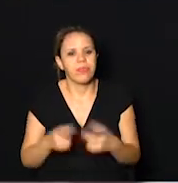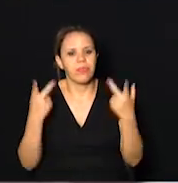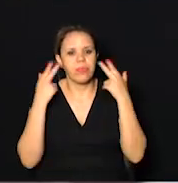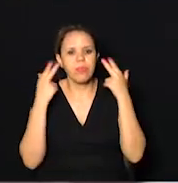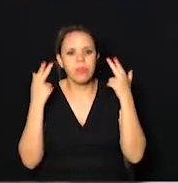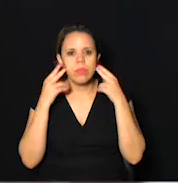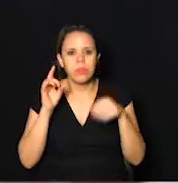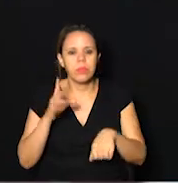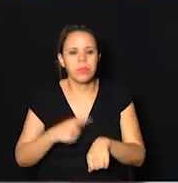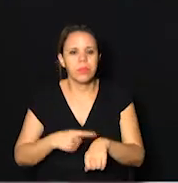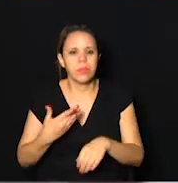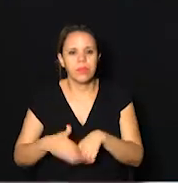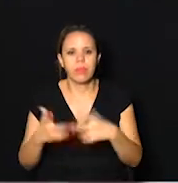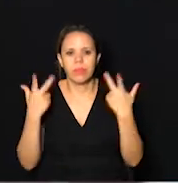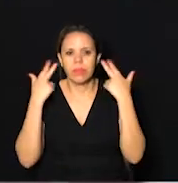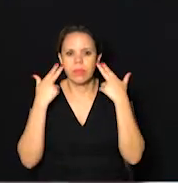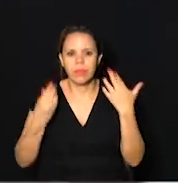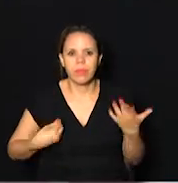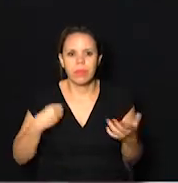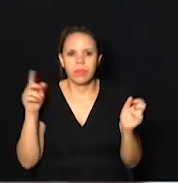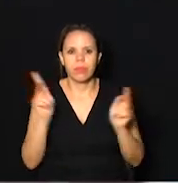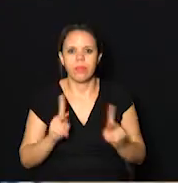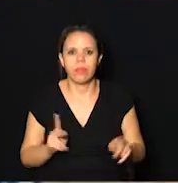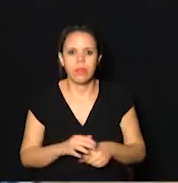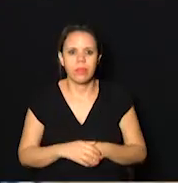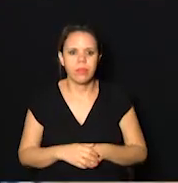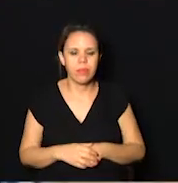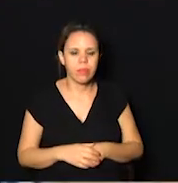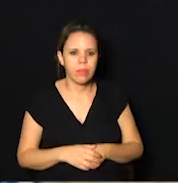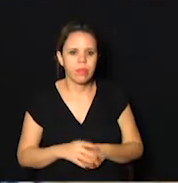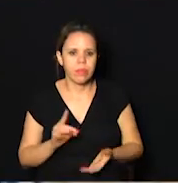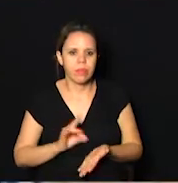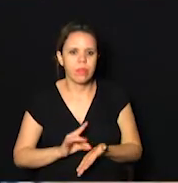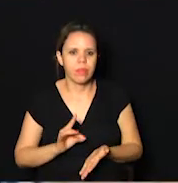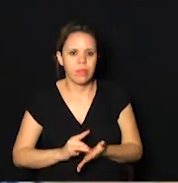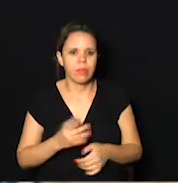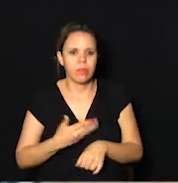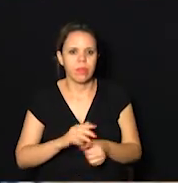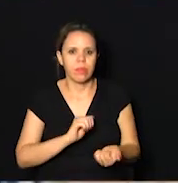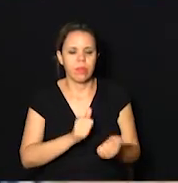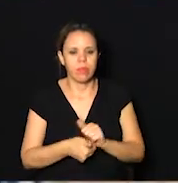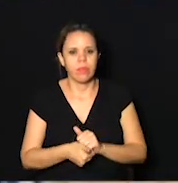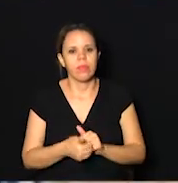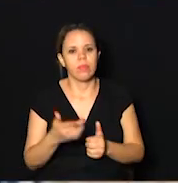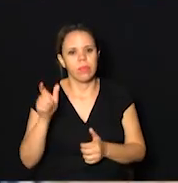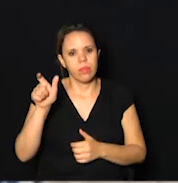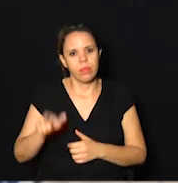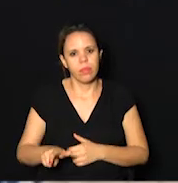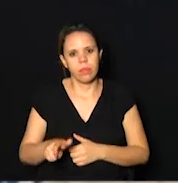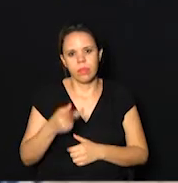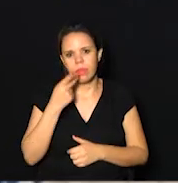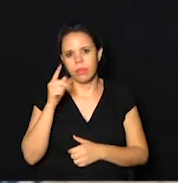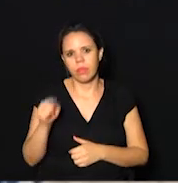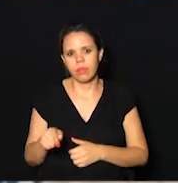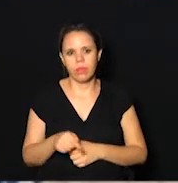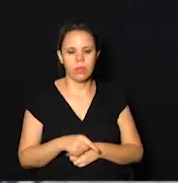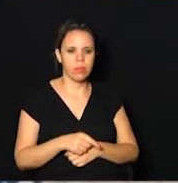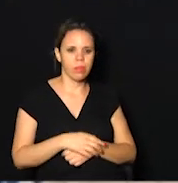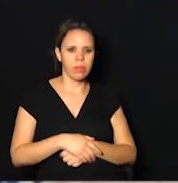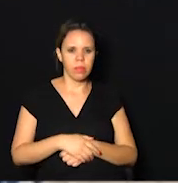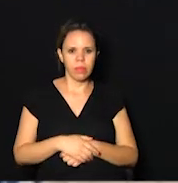mais aí é só na hora do treino depois fica fica tudo em paz é realmente é um atleta assim como eu disse né